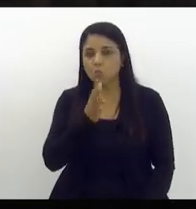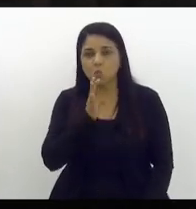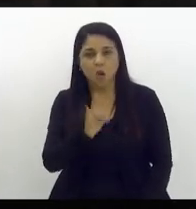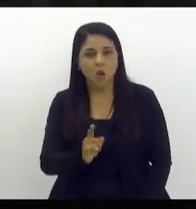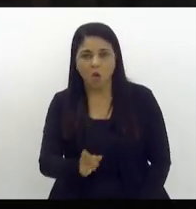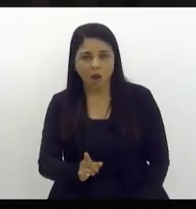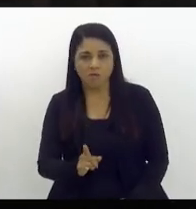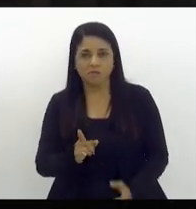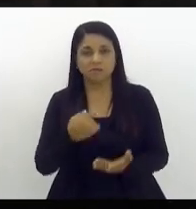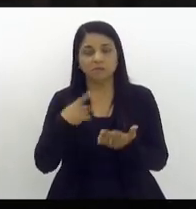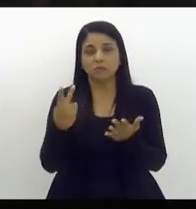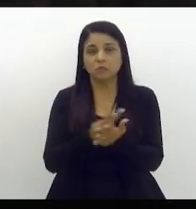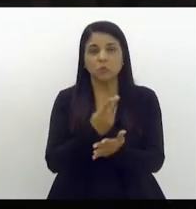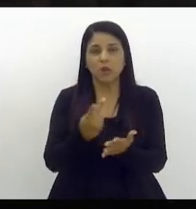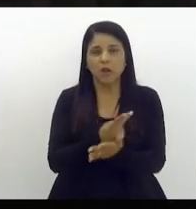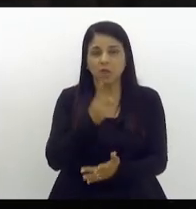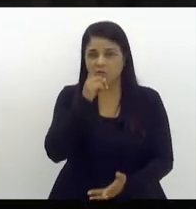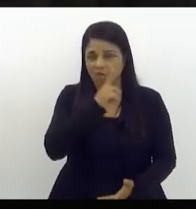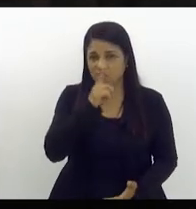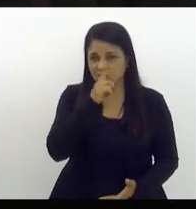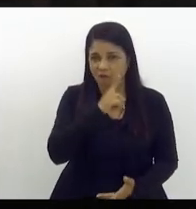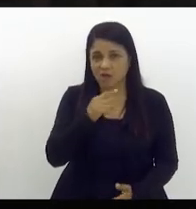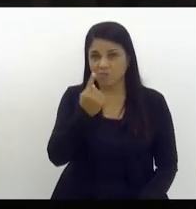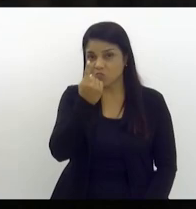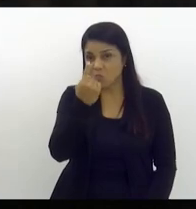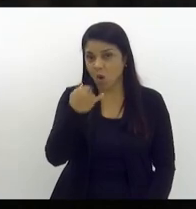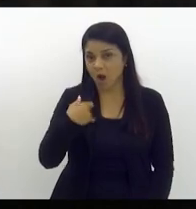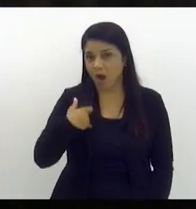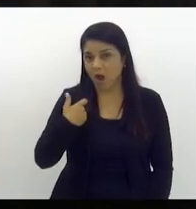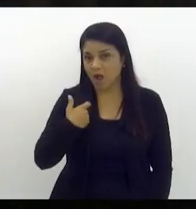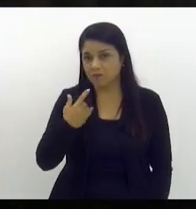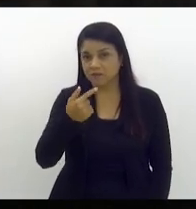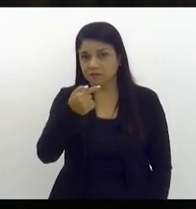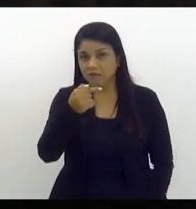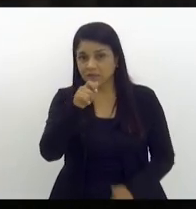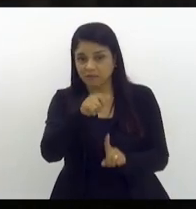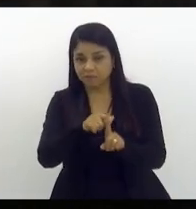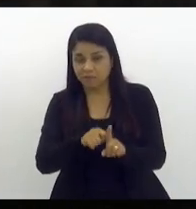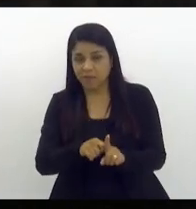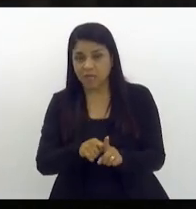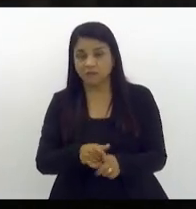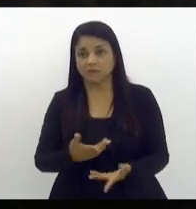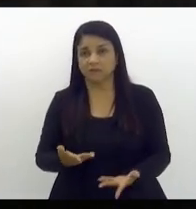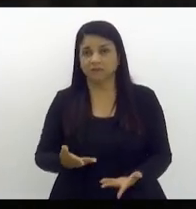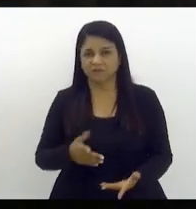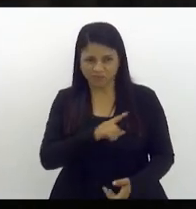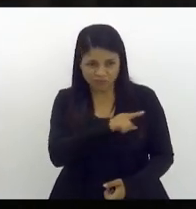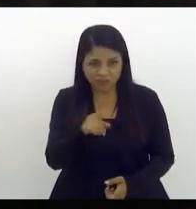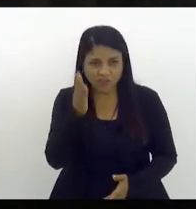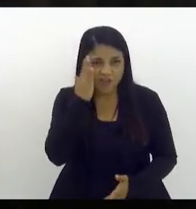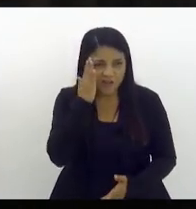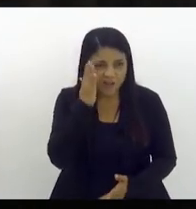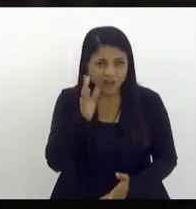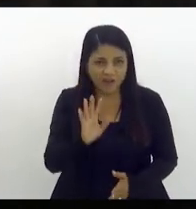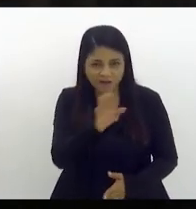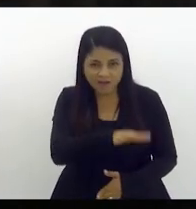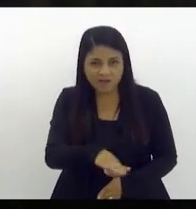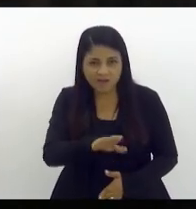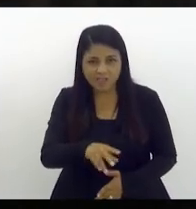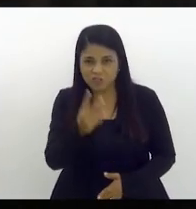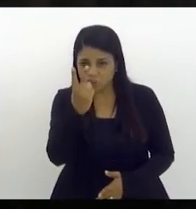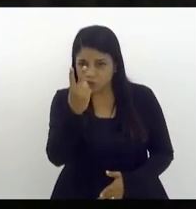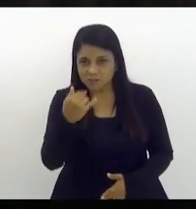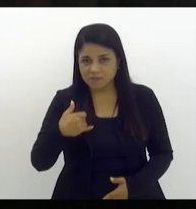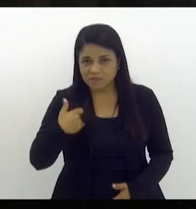de executar uma criança de 1 ano e 7 meses. Agora me diga vocês, todo mundo aqui já viu uma criança de proximidade de